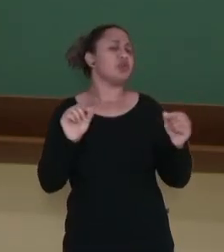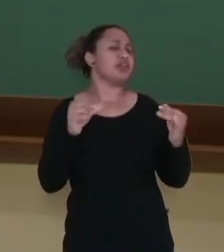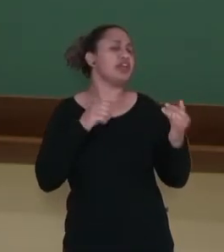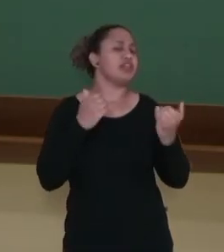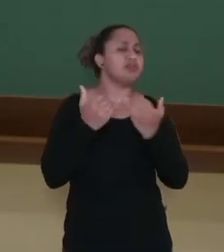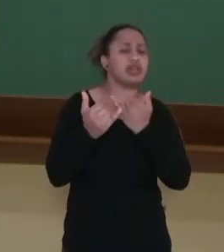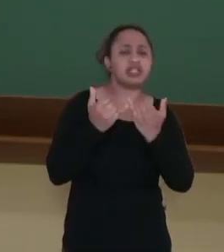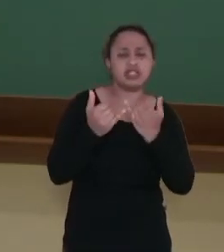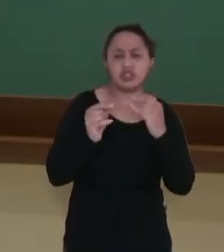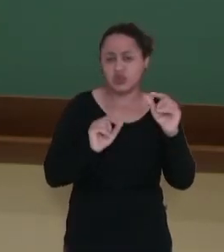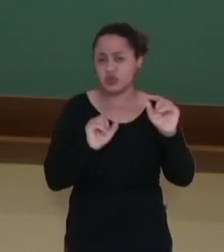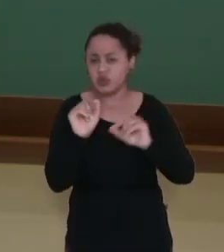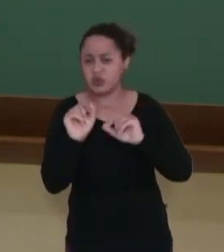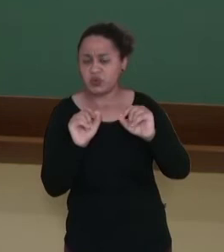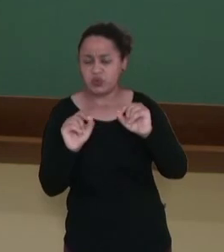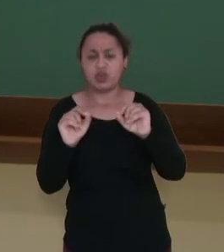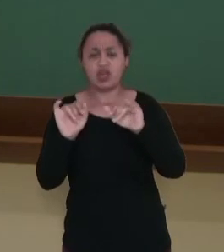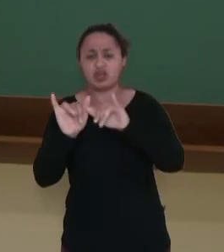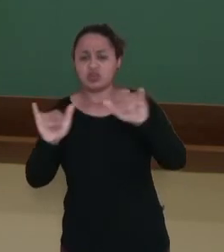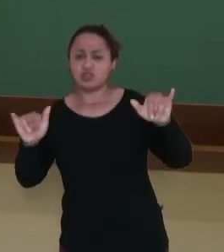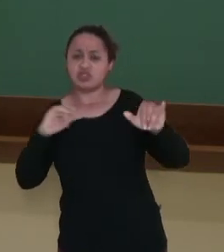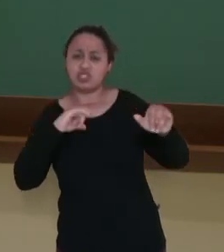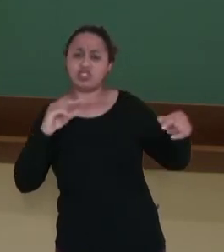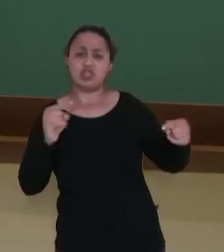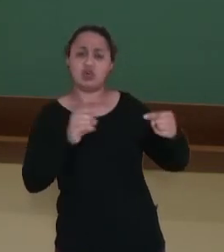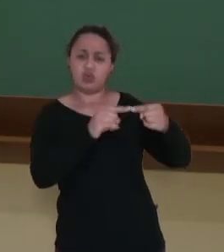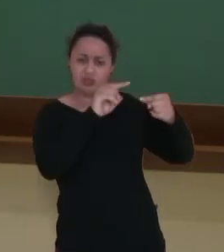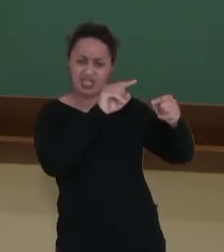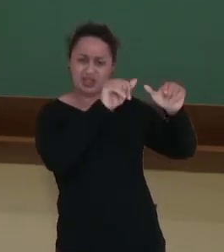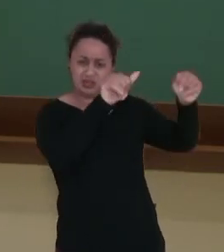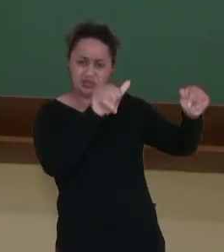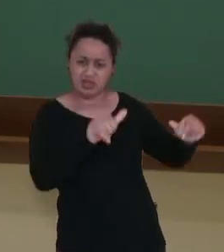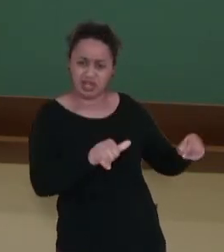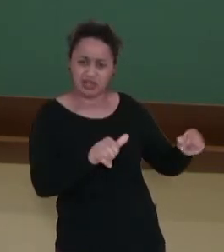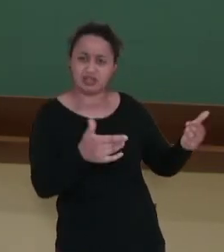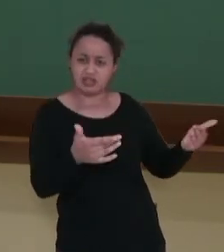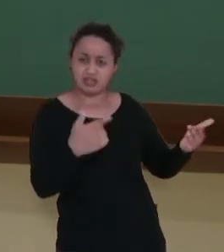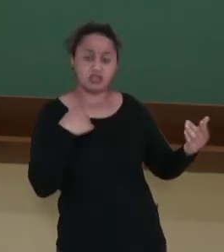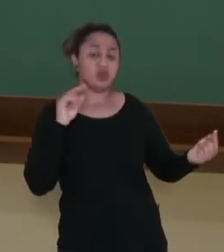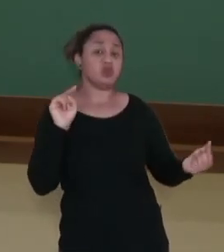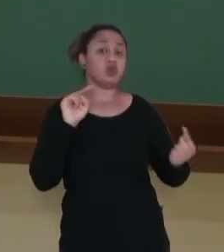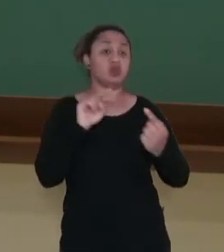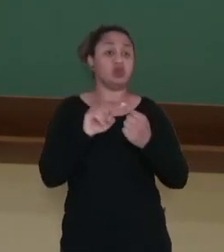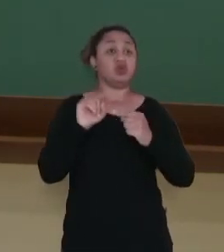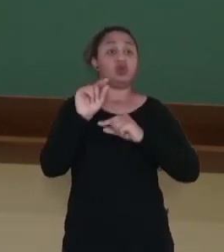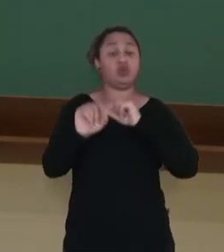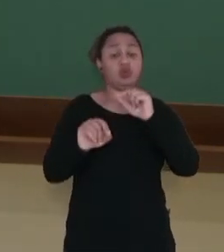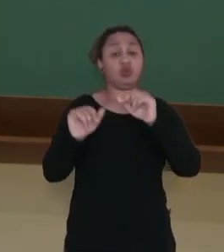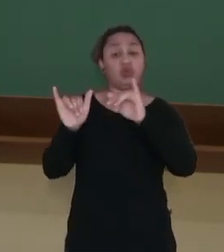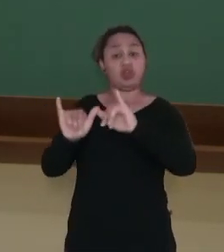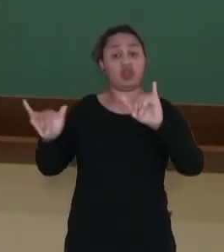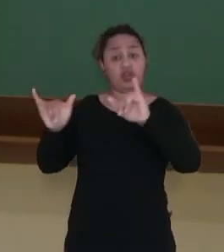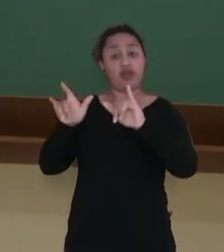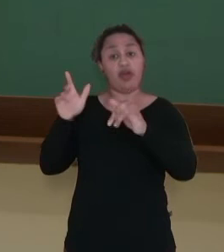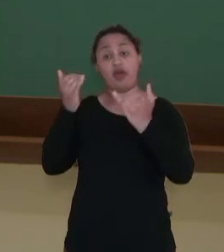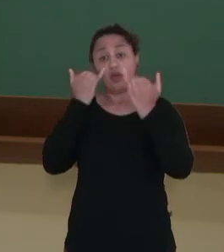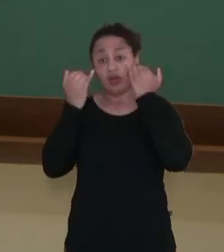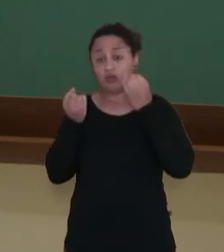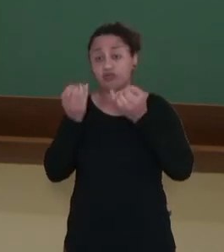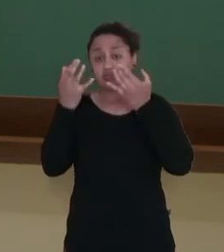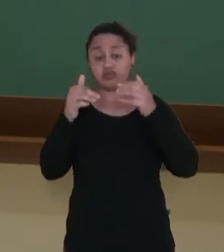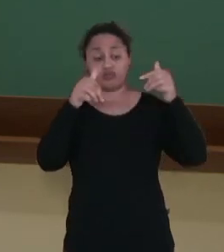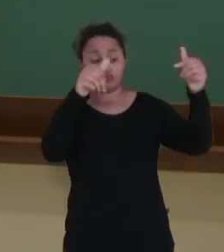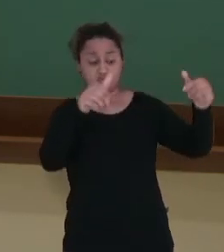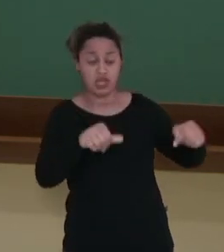comum? O que essa notícia tem em comum com o cartaz? O objetivo, claro, da notícia é informar e do cartaz